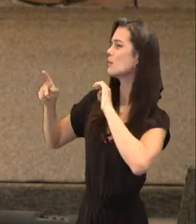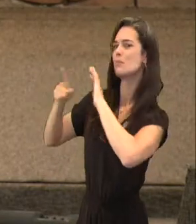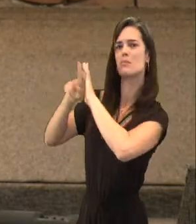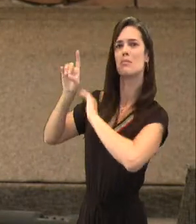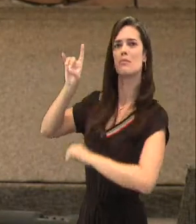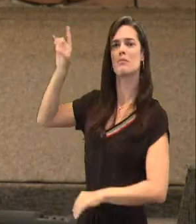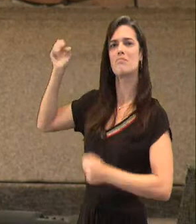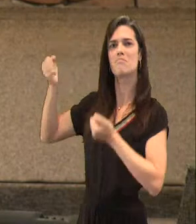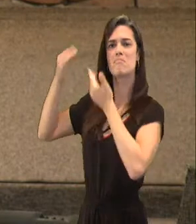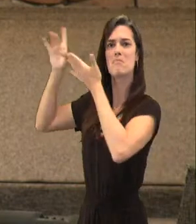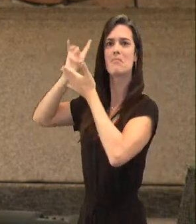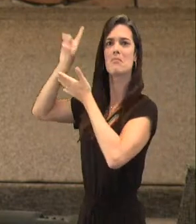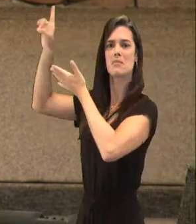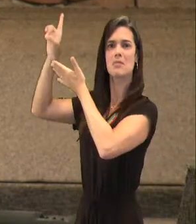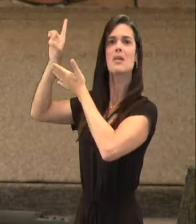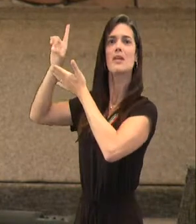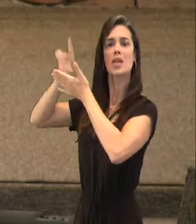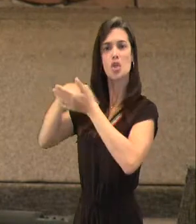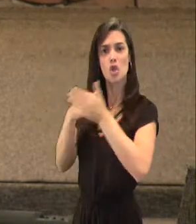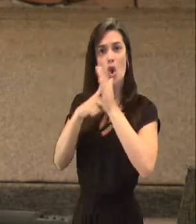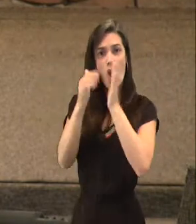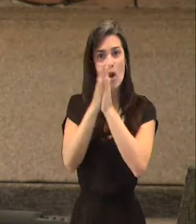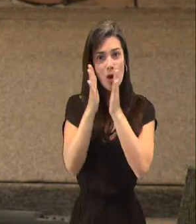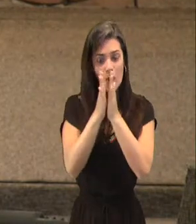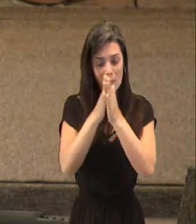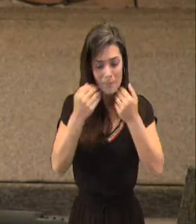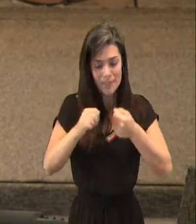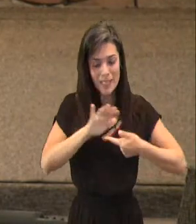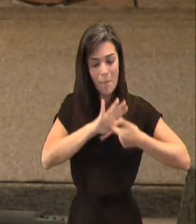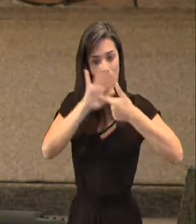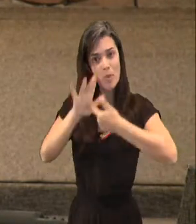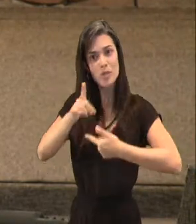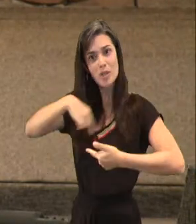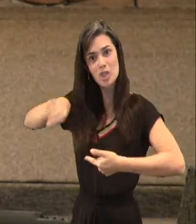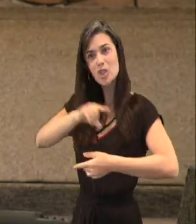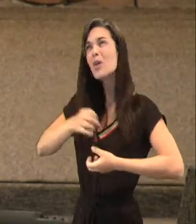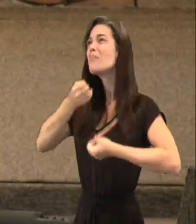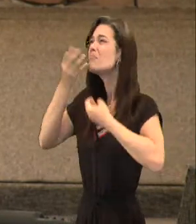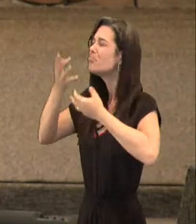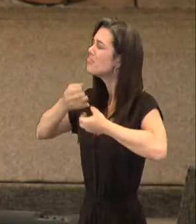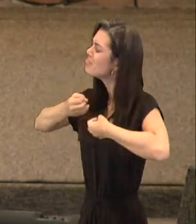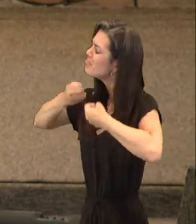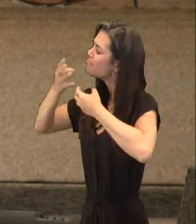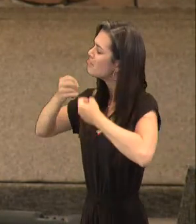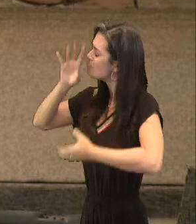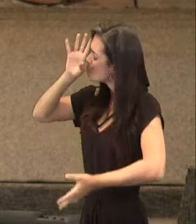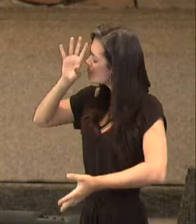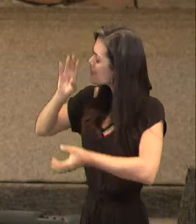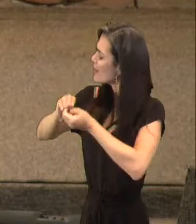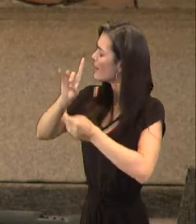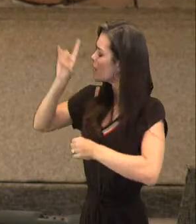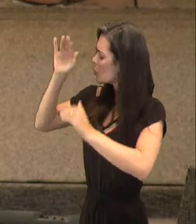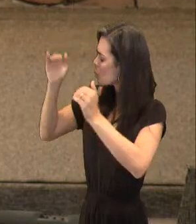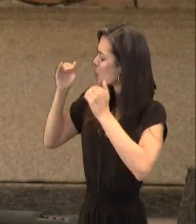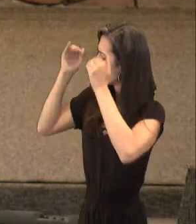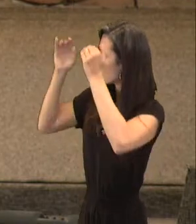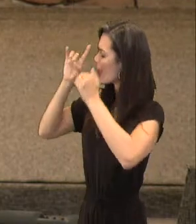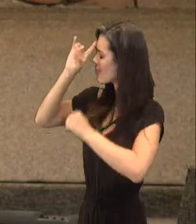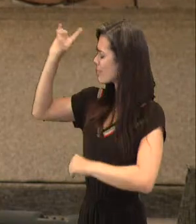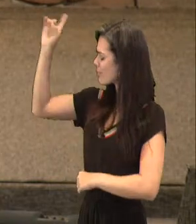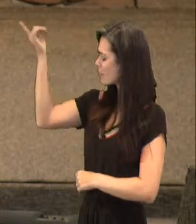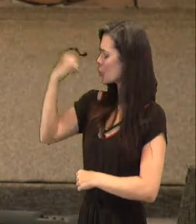as nossas orações precisam refletir a nossa confissão, a nossa compreensão sobre